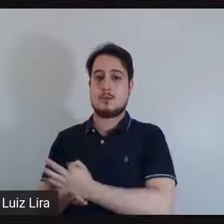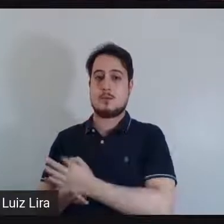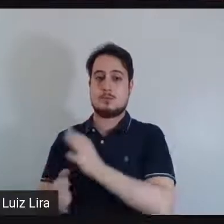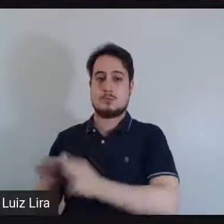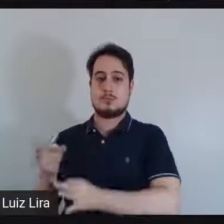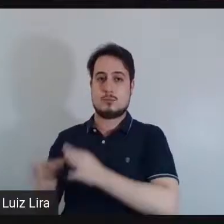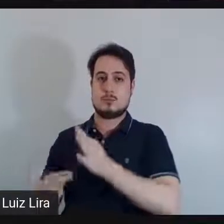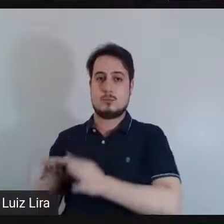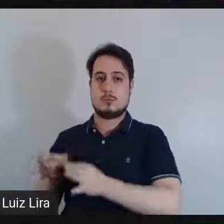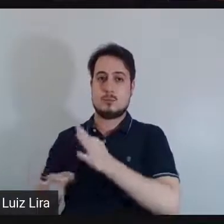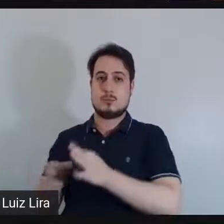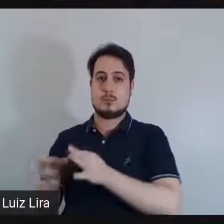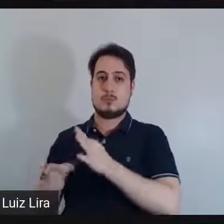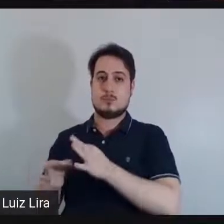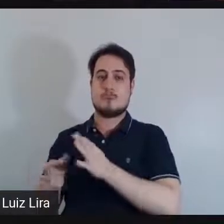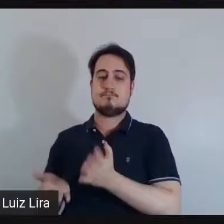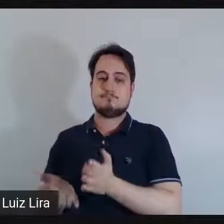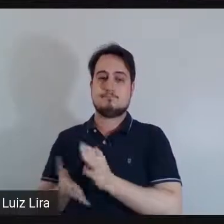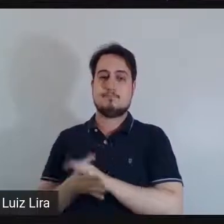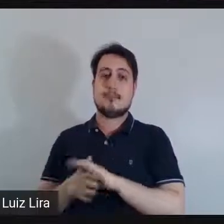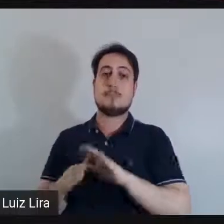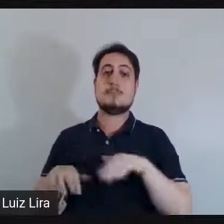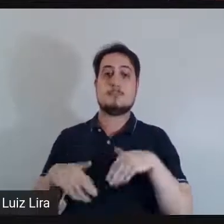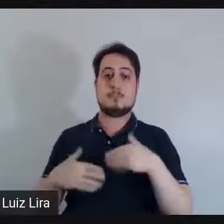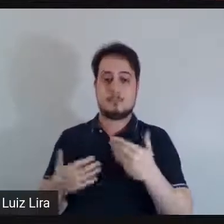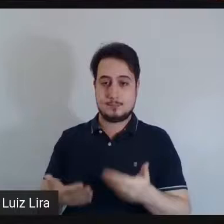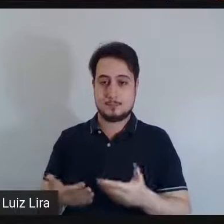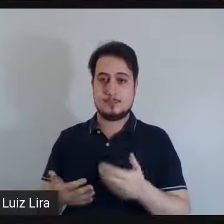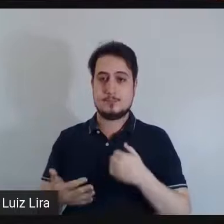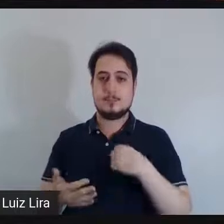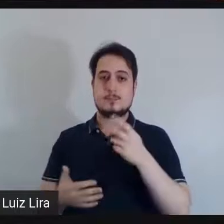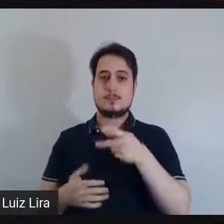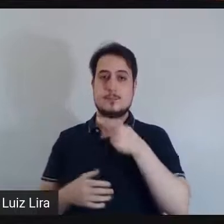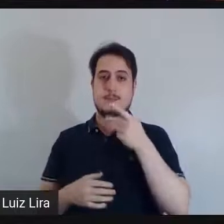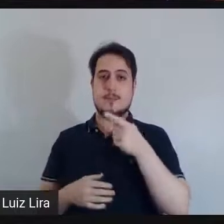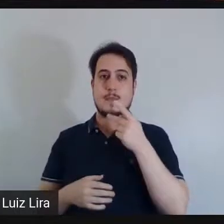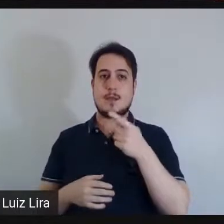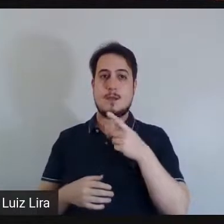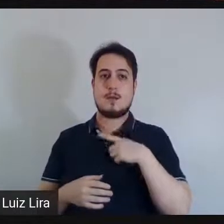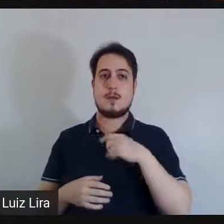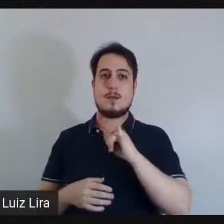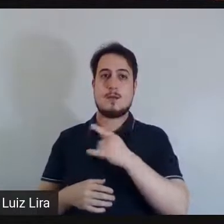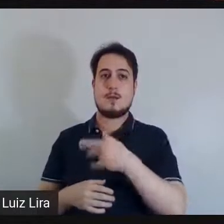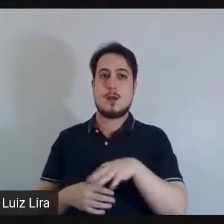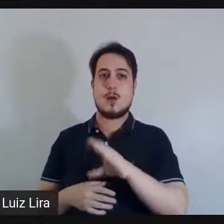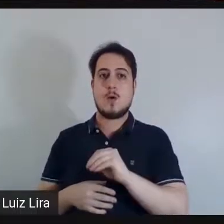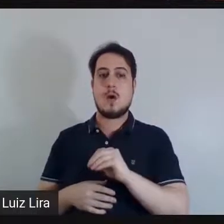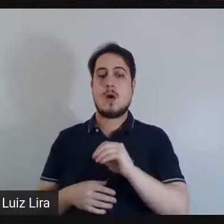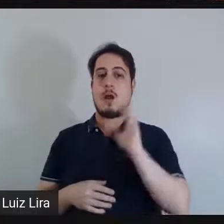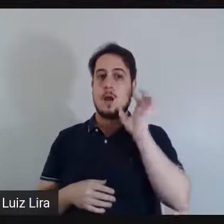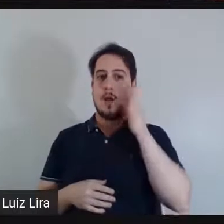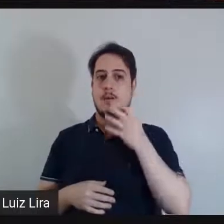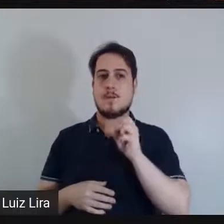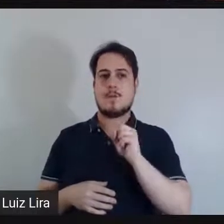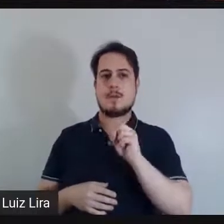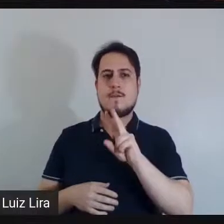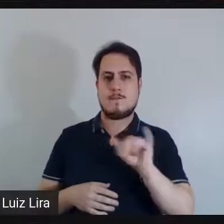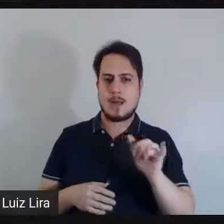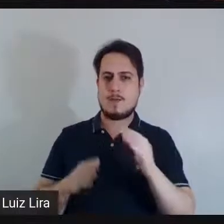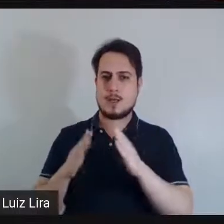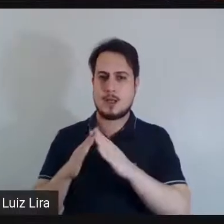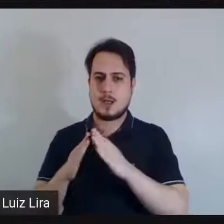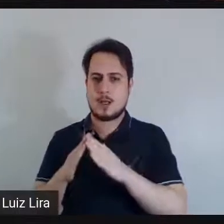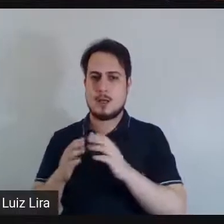caráter indenizatório. Então, eu reforço a fala do João, que são decisões, você vai ficar em casa e tenho